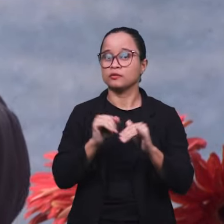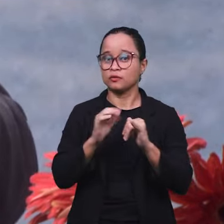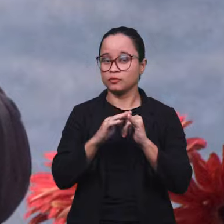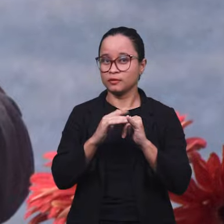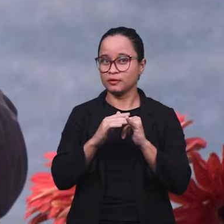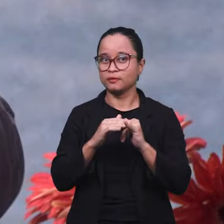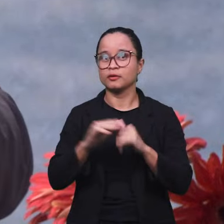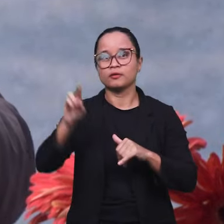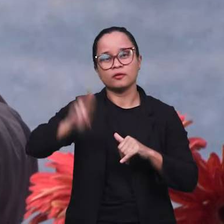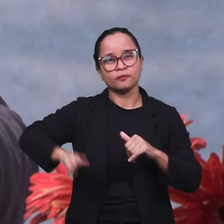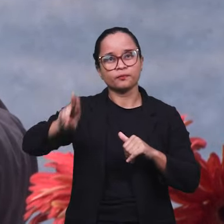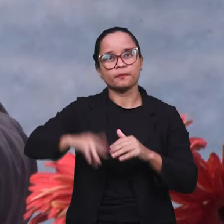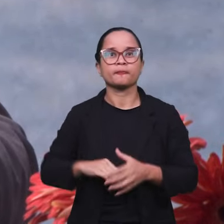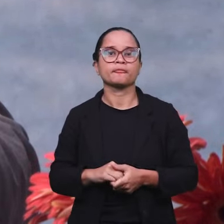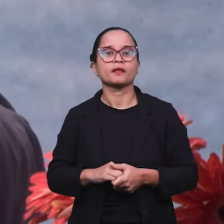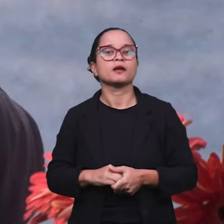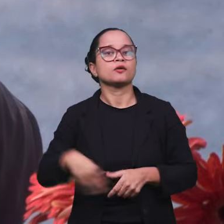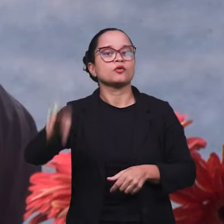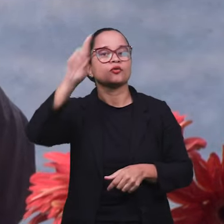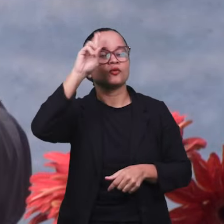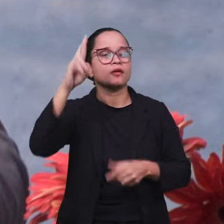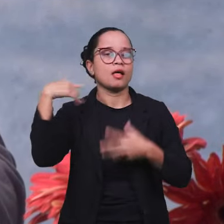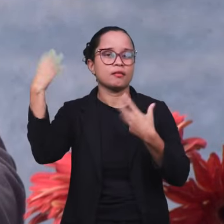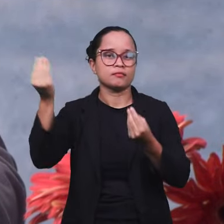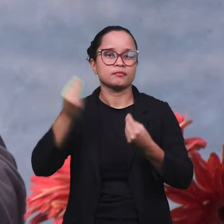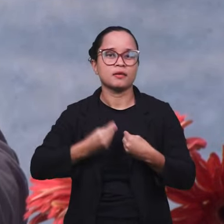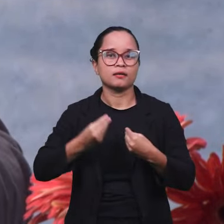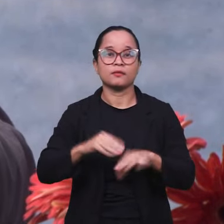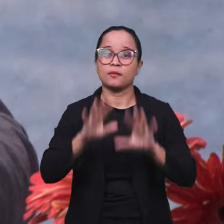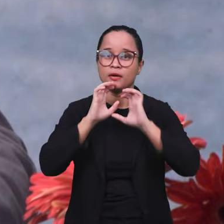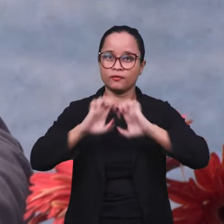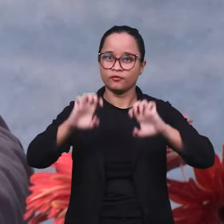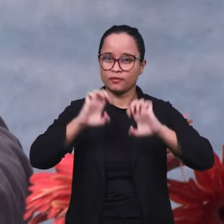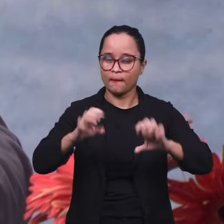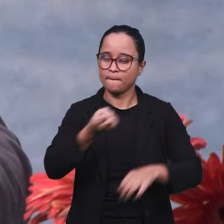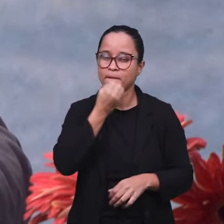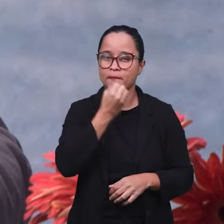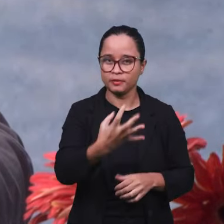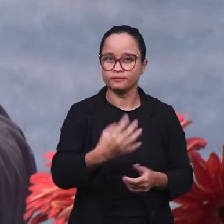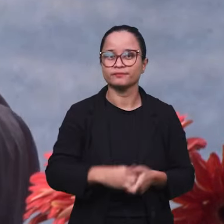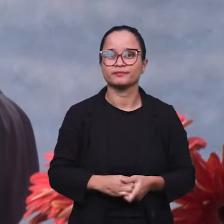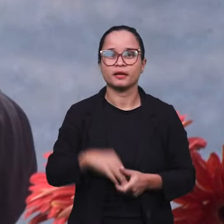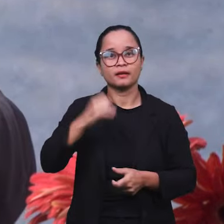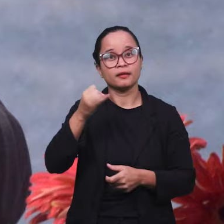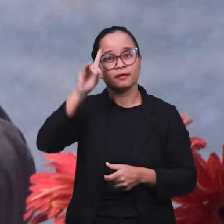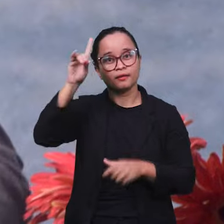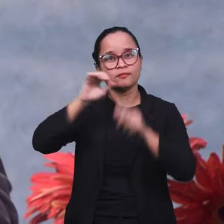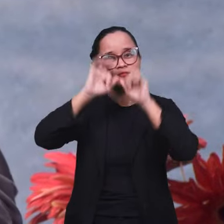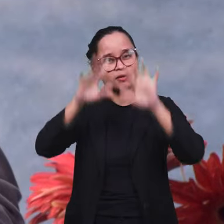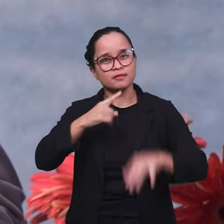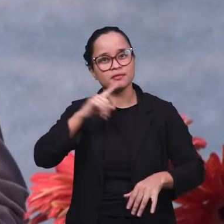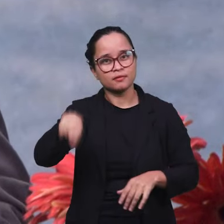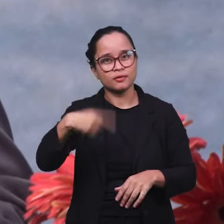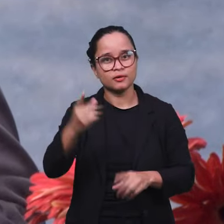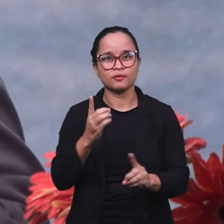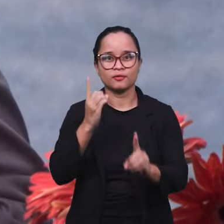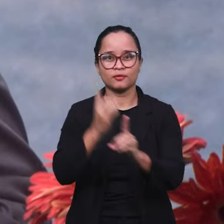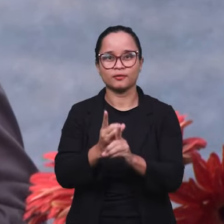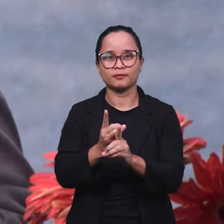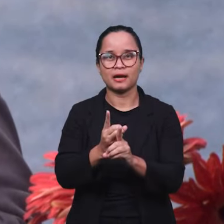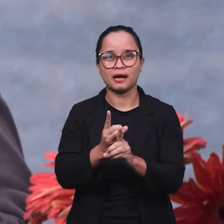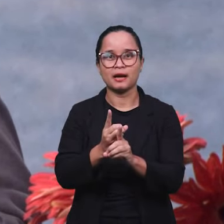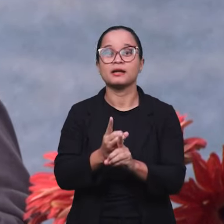um recurso, é a expressão que me ocorre agora, que o Senhor tem nos dado, inclusive, para evangelizar. Tá bom? Então, se Deus quiser, semana que vem a gente se